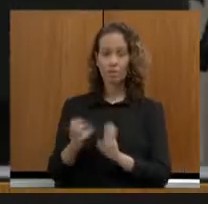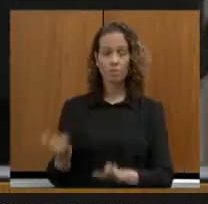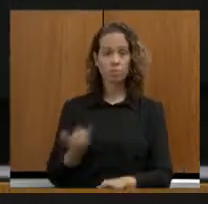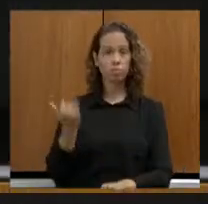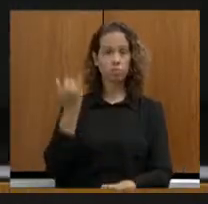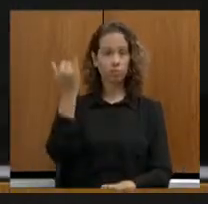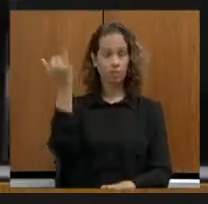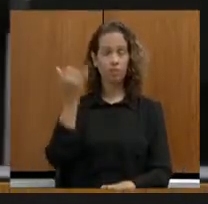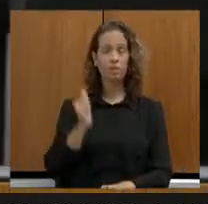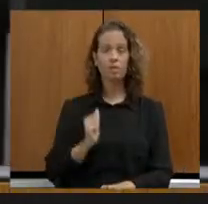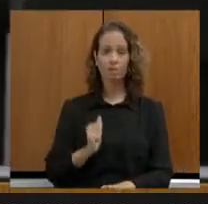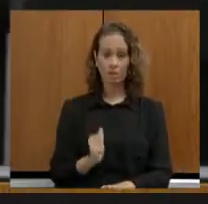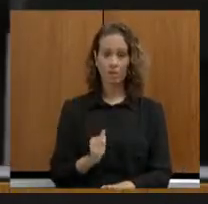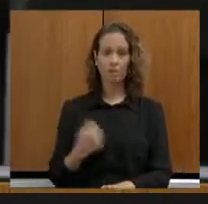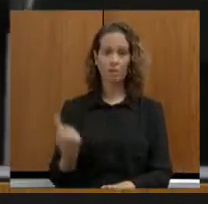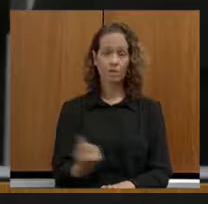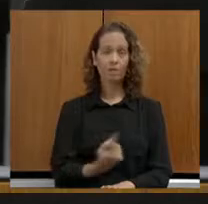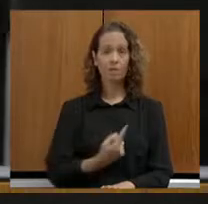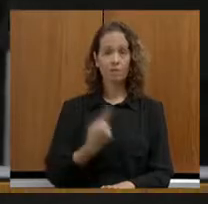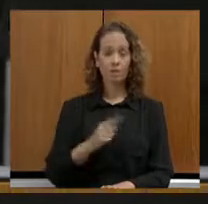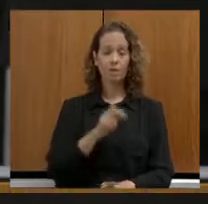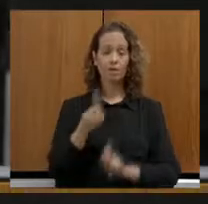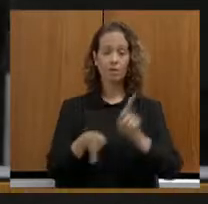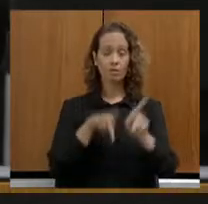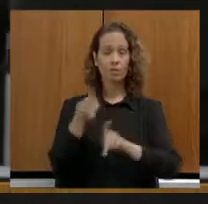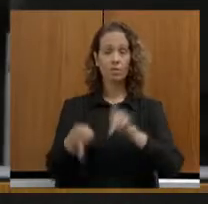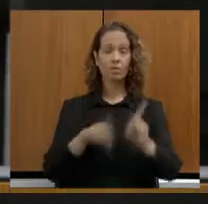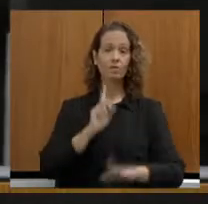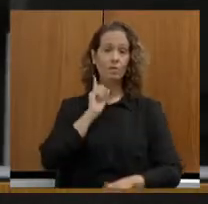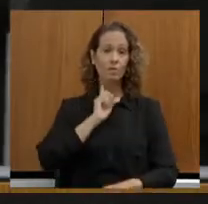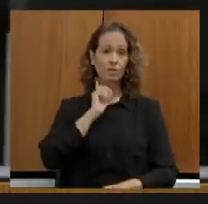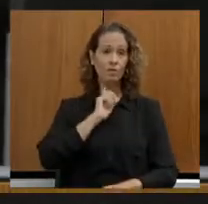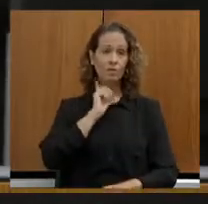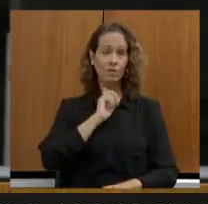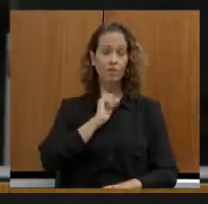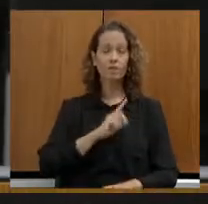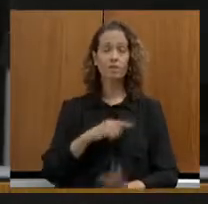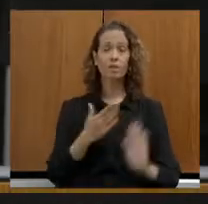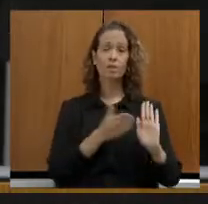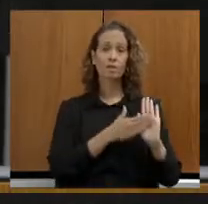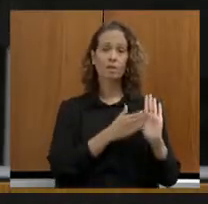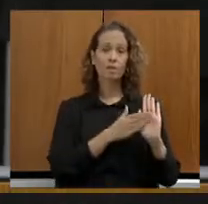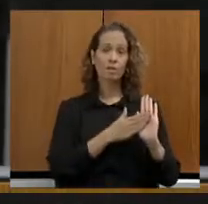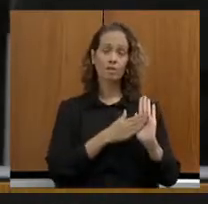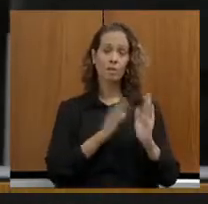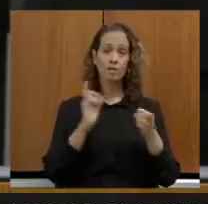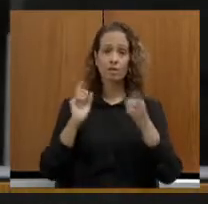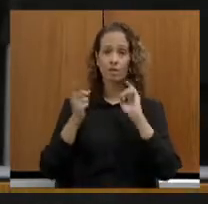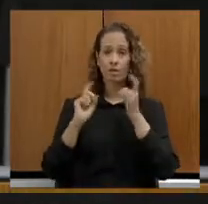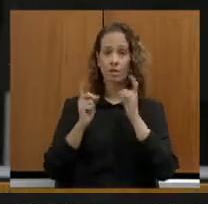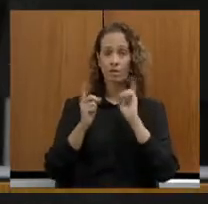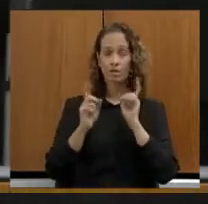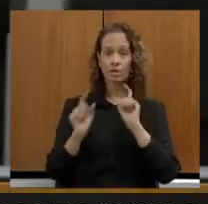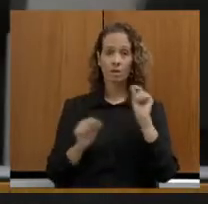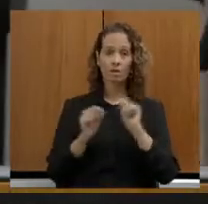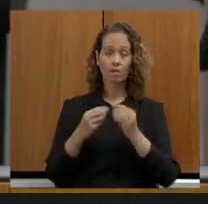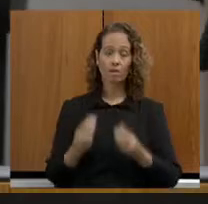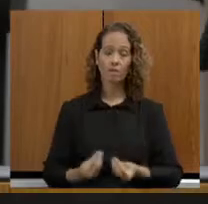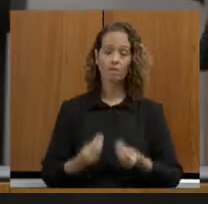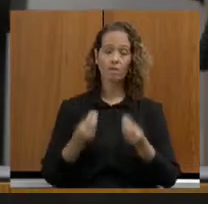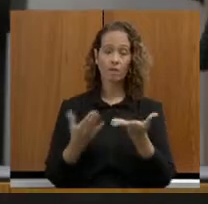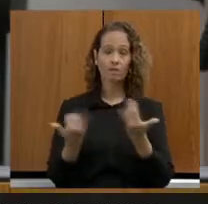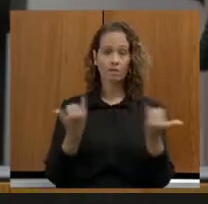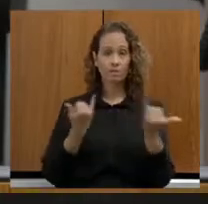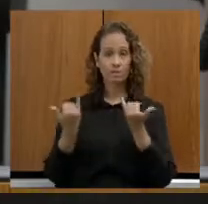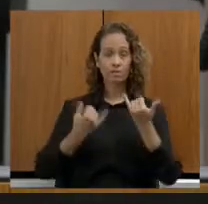relevantes importantes e as mineiras e para os mineiros estão nossa proposta de condução é uma proposta que nos dê condições